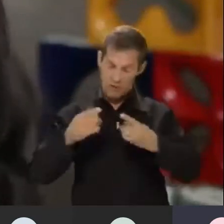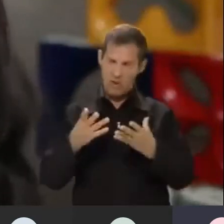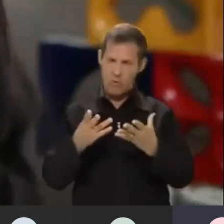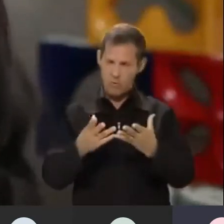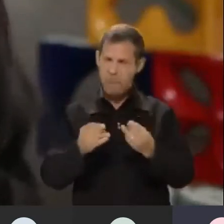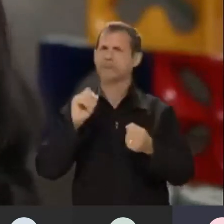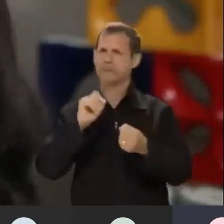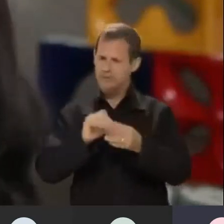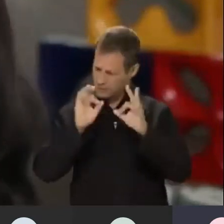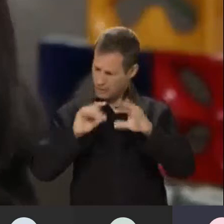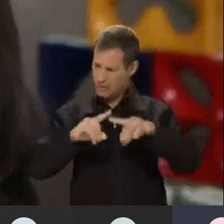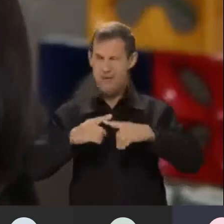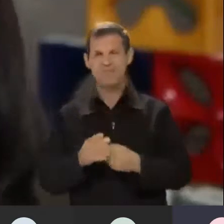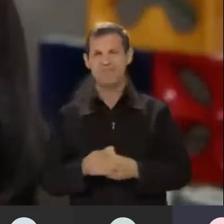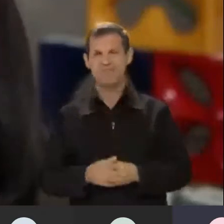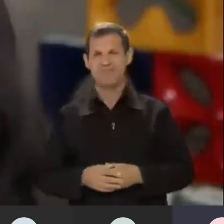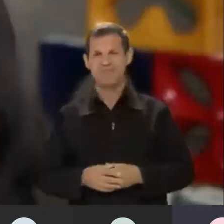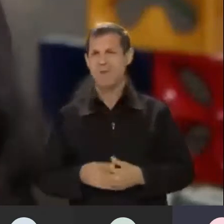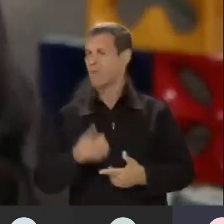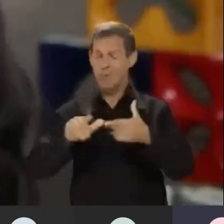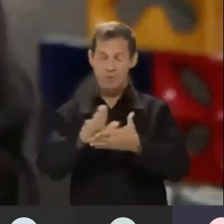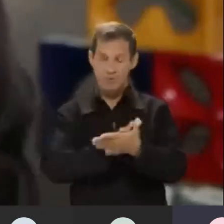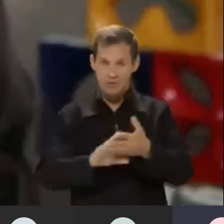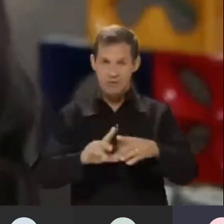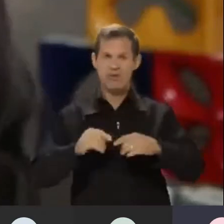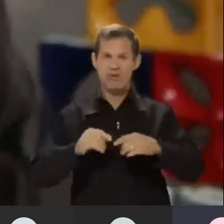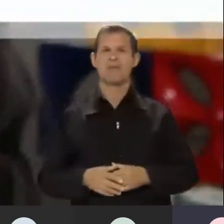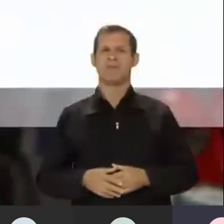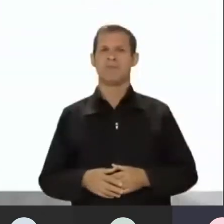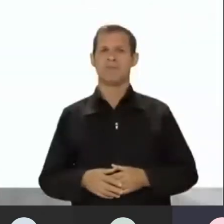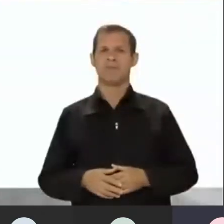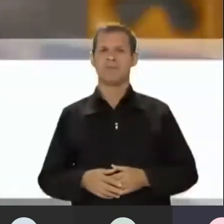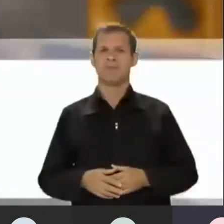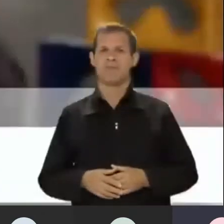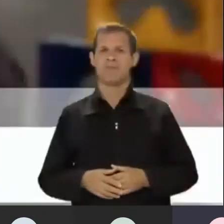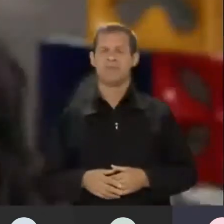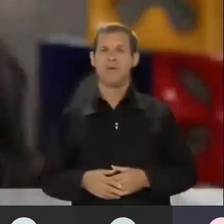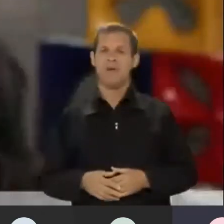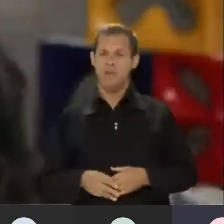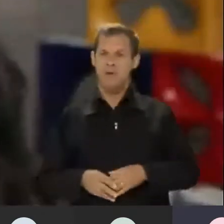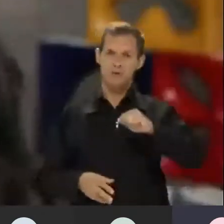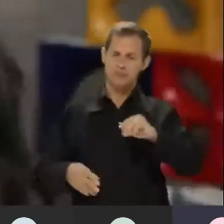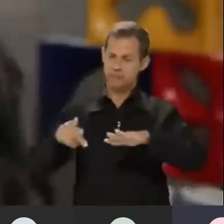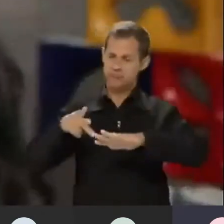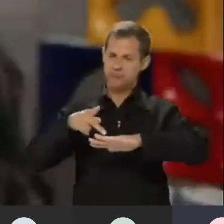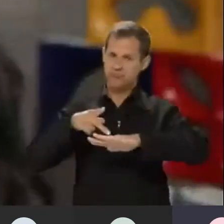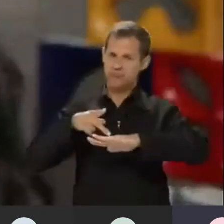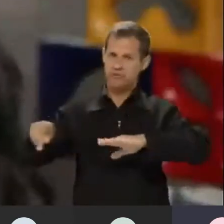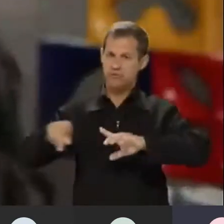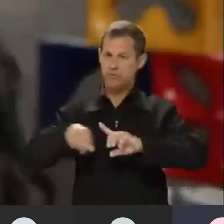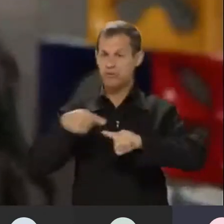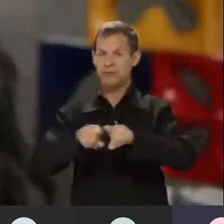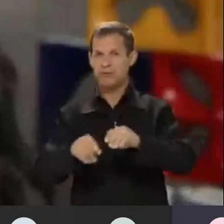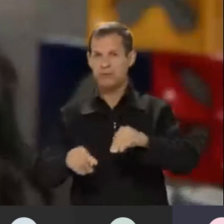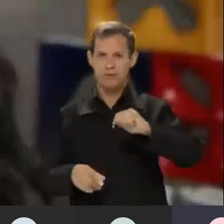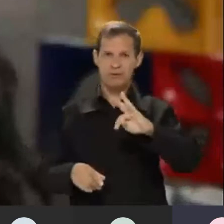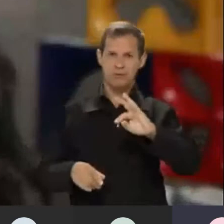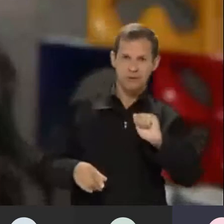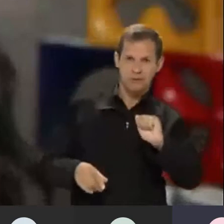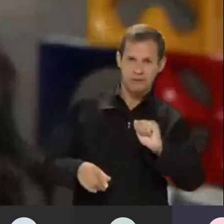for muito bem feito, não é para dar problema, é com manta asfáltica. Depois, você precisa ter